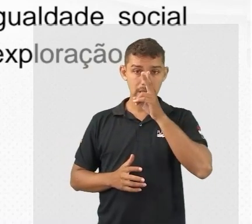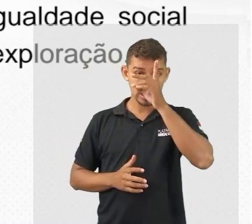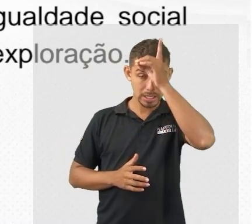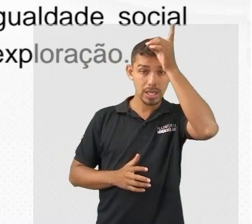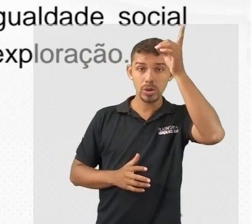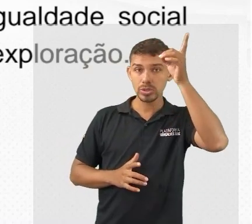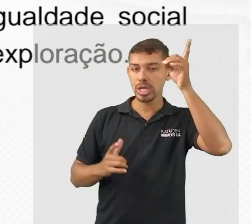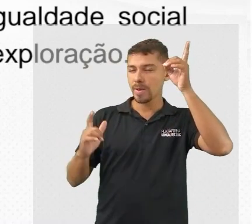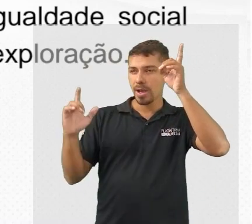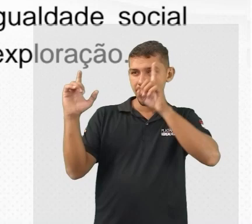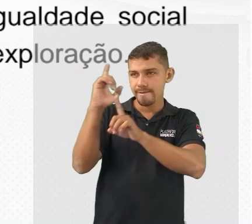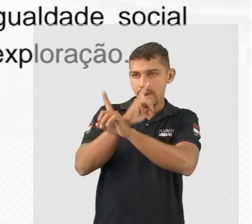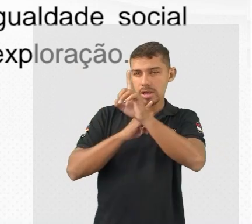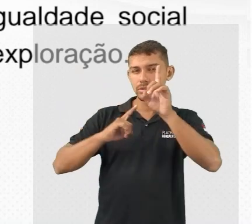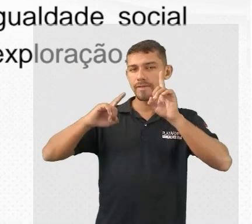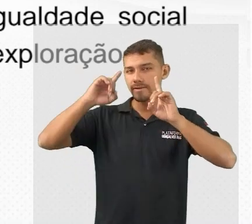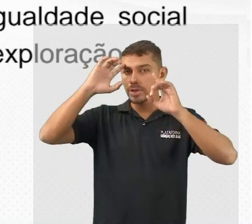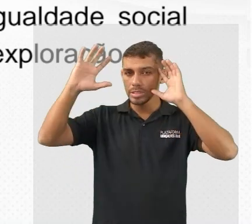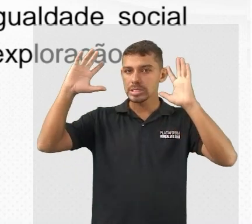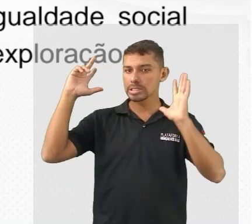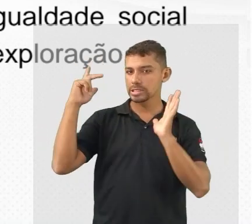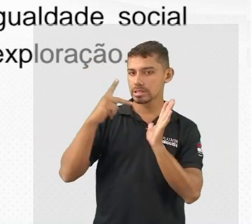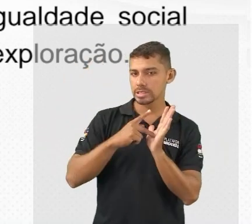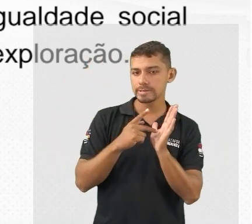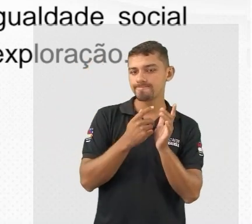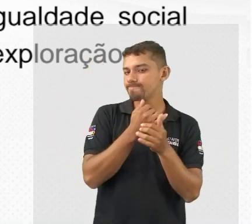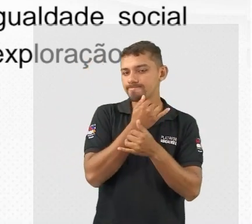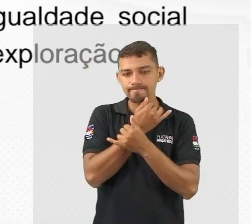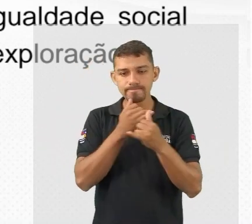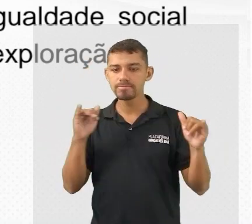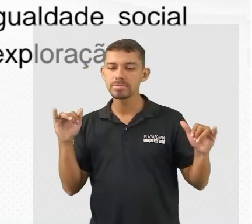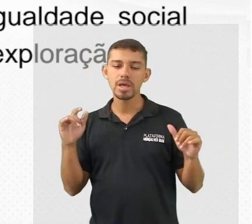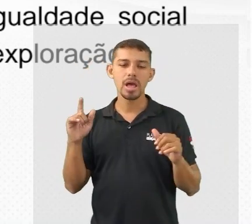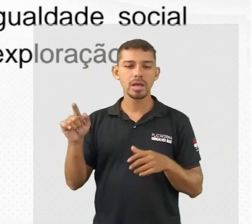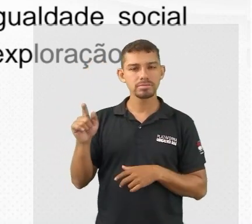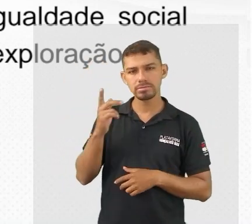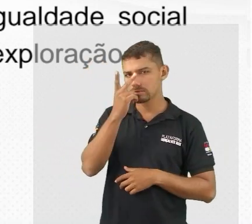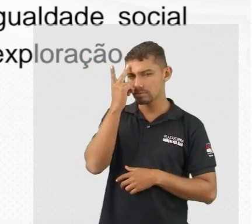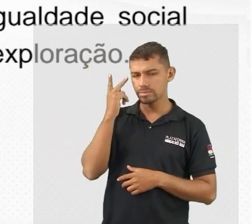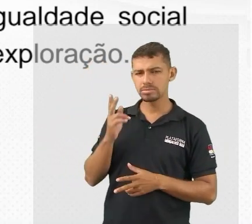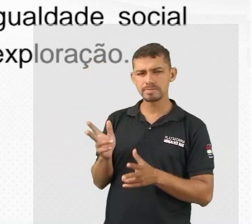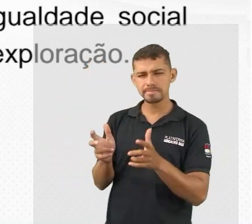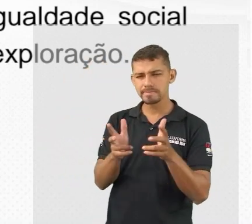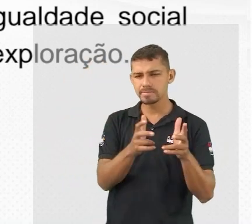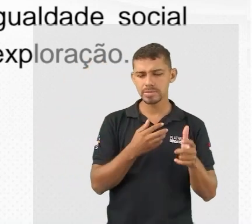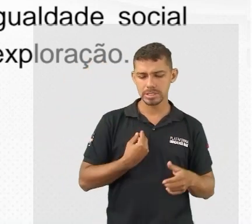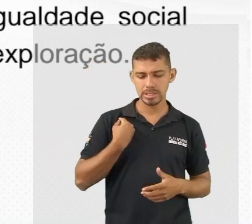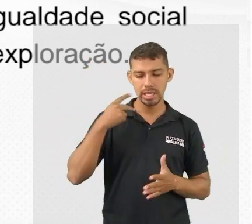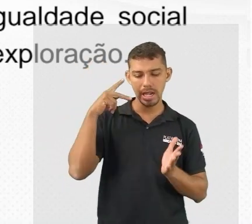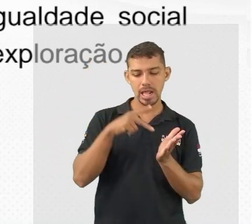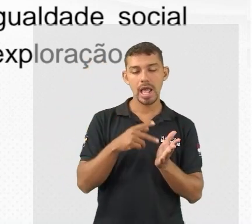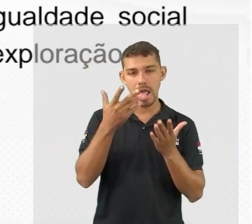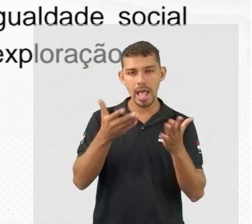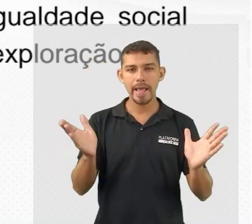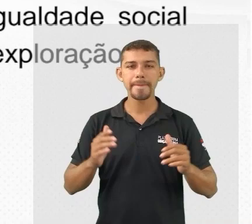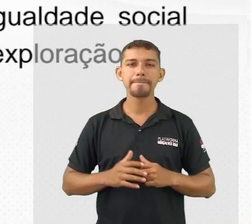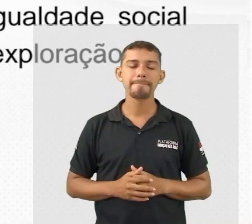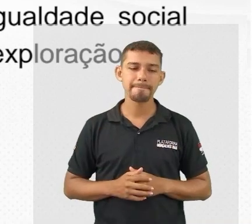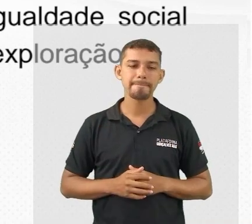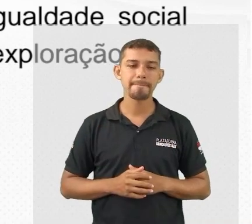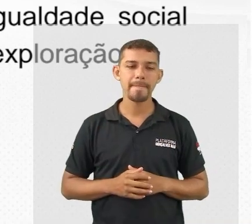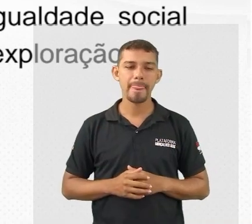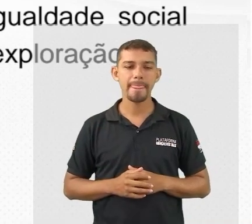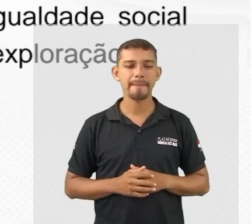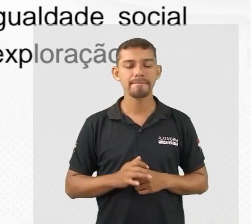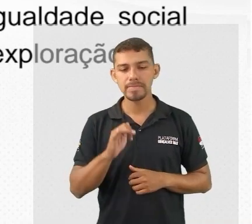crio uma falsa visão da realidade, impedindo as pessoas de enxergar a realidade como ela realmente é, tá? E